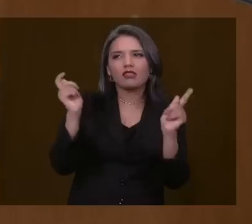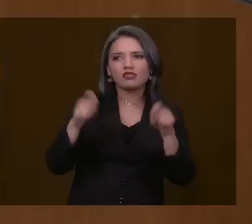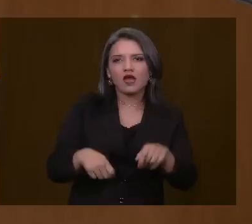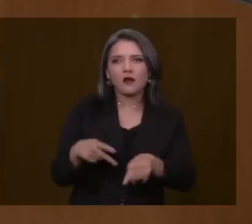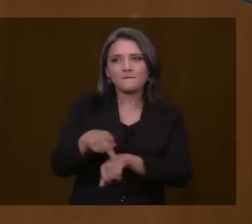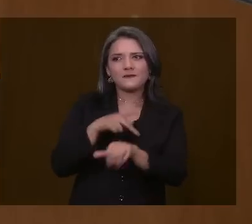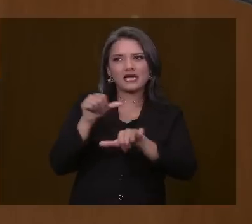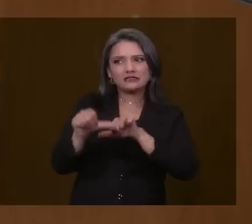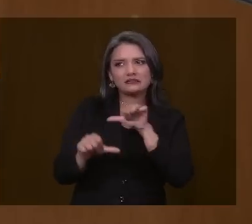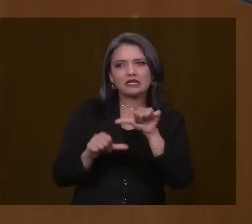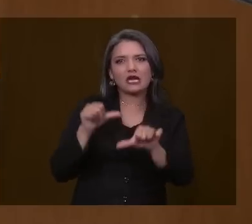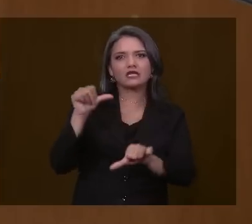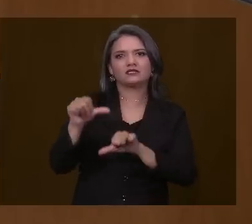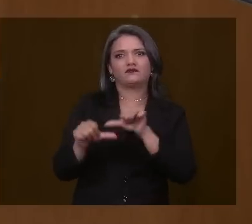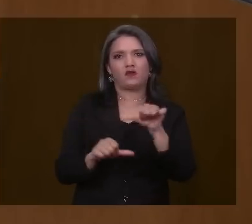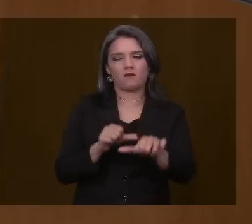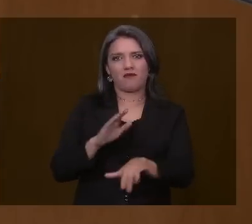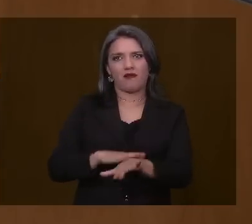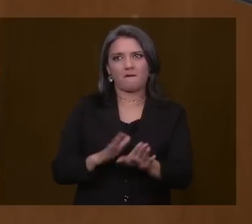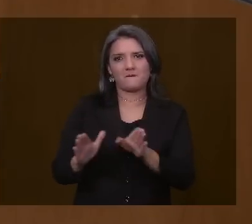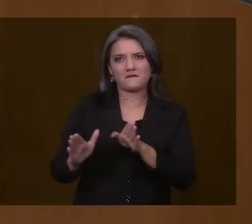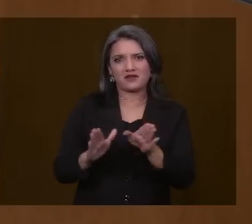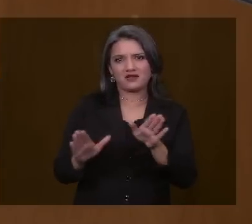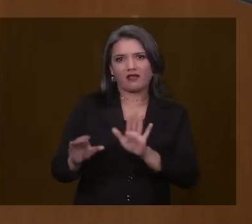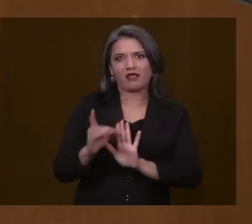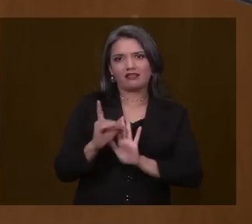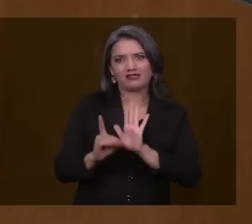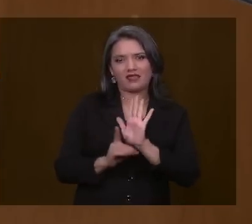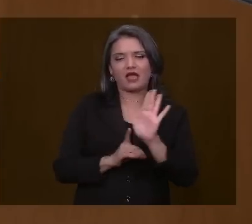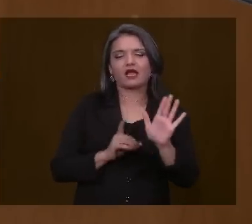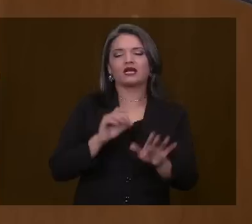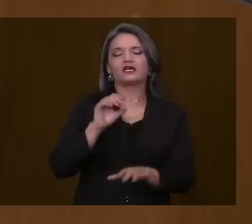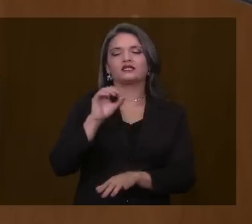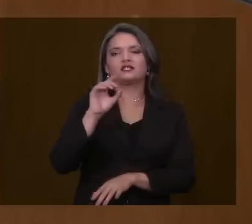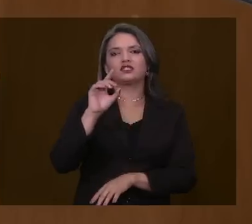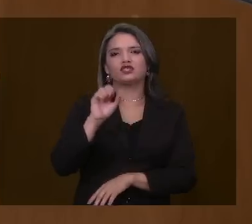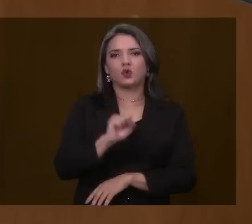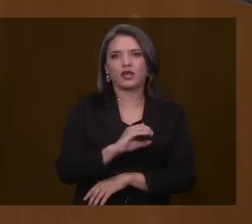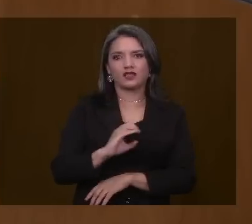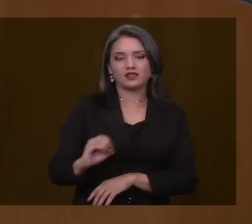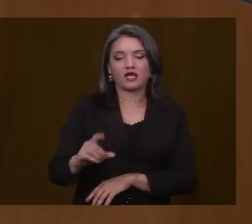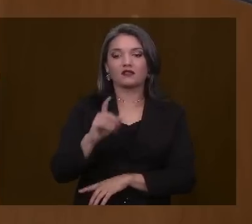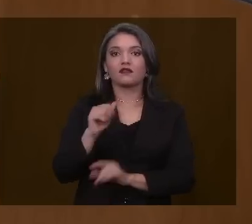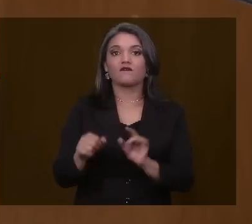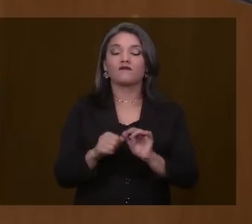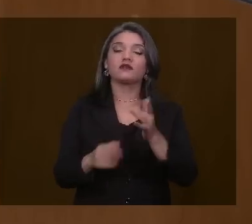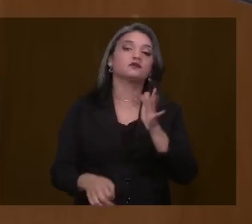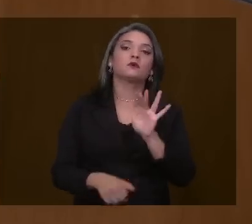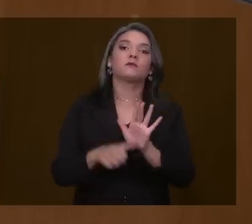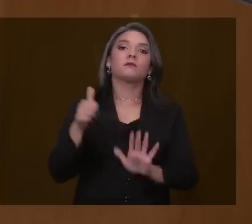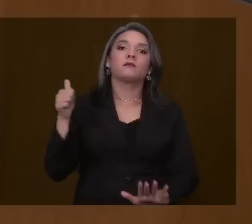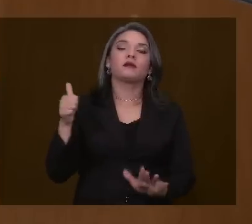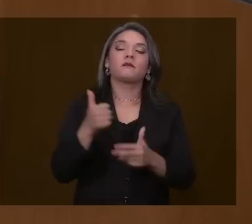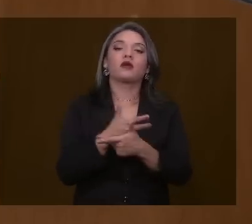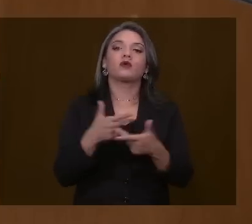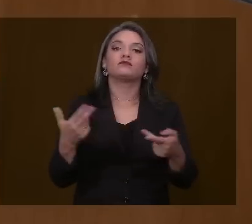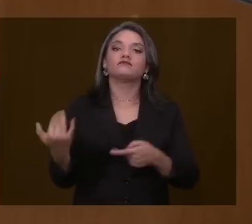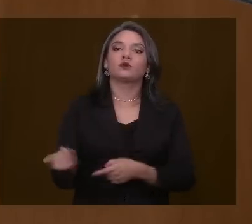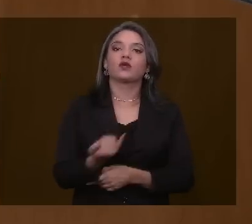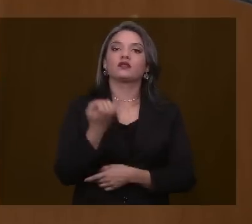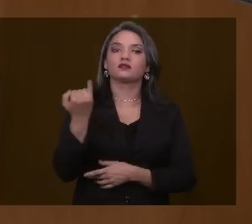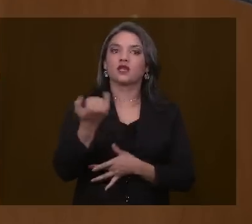país no meio da década de 80, delineou seu primeiro trabalho de significativa relevância voltado à